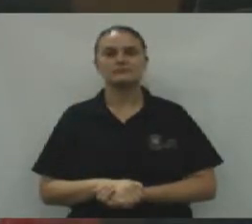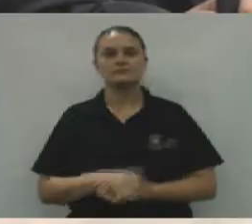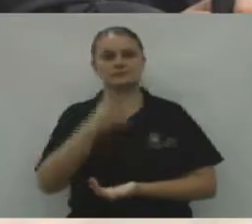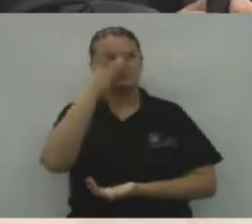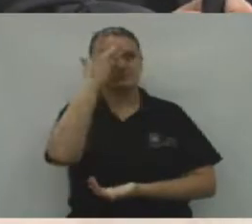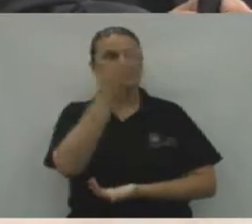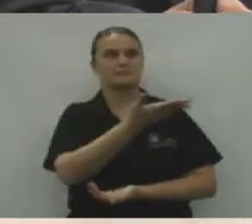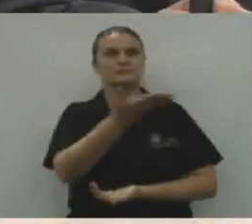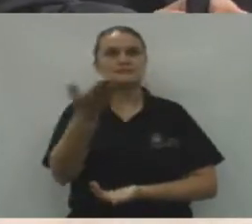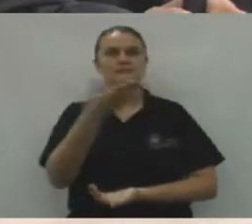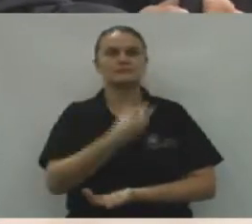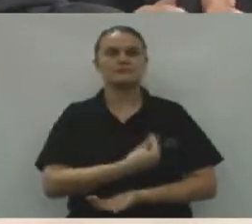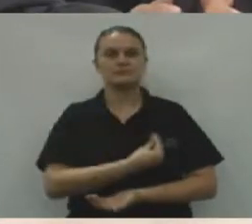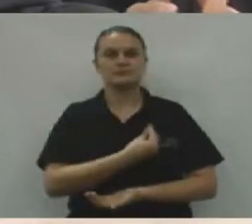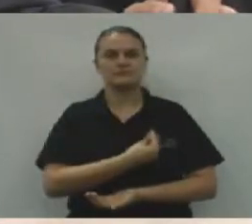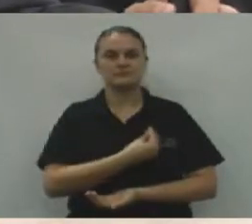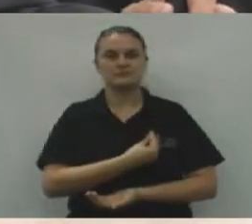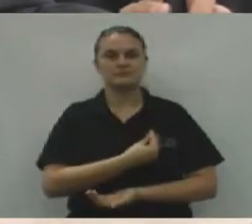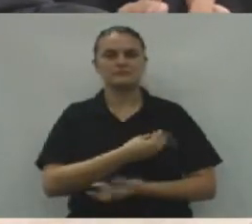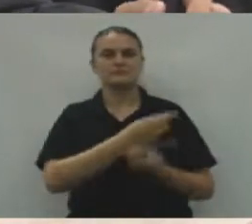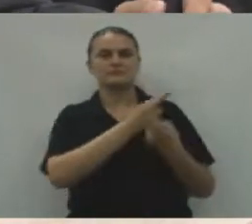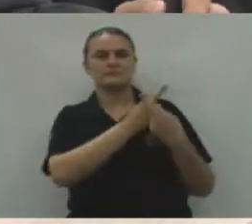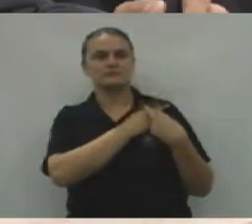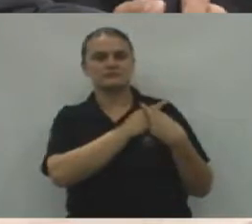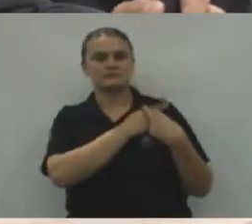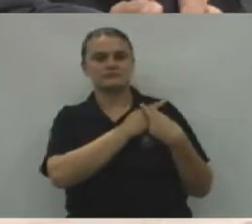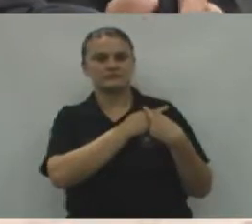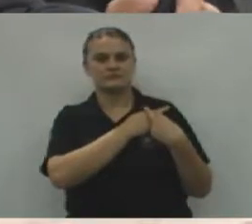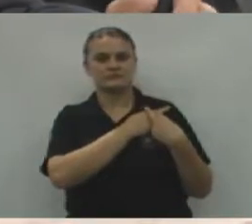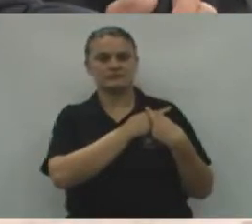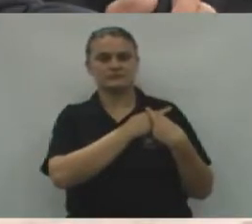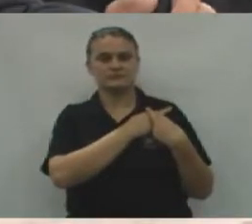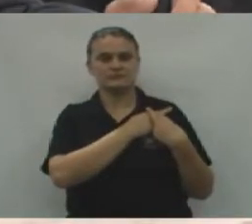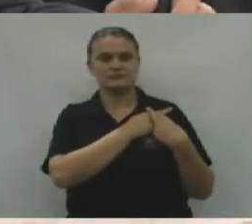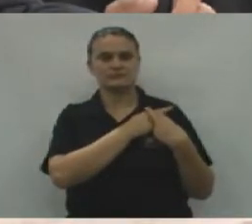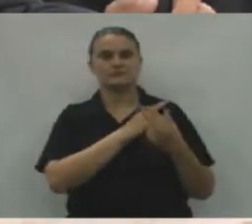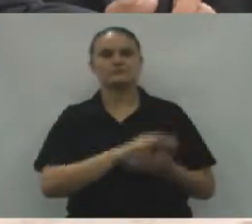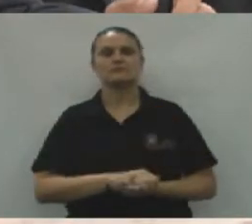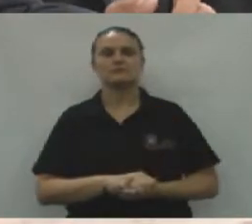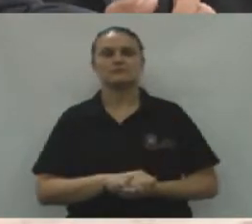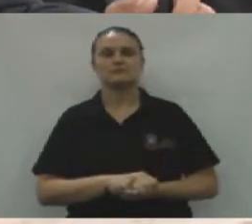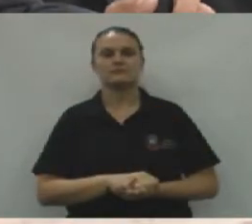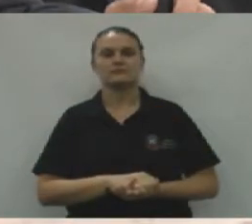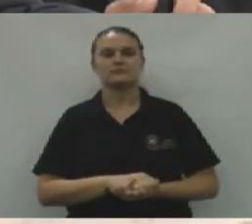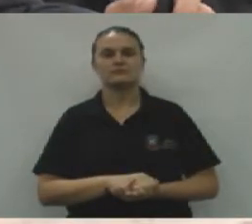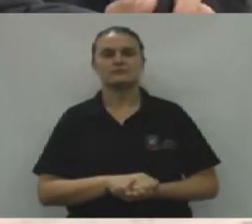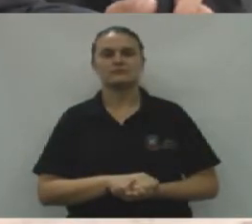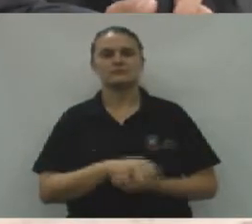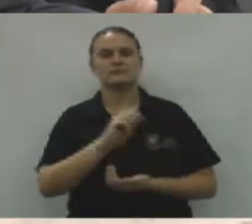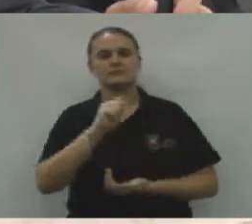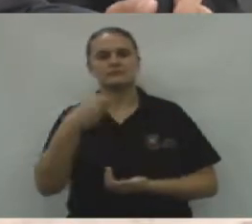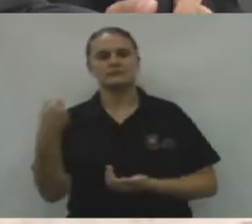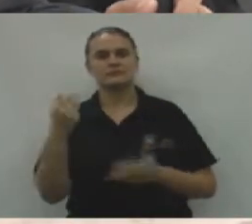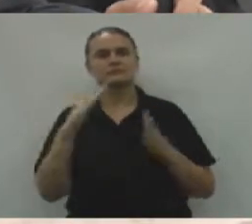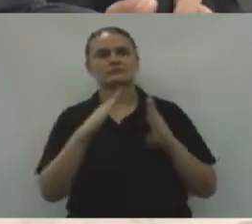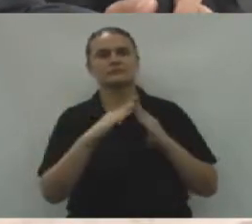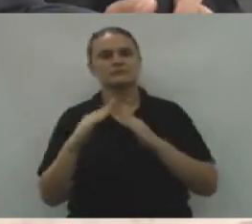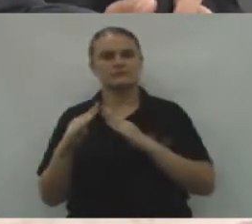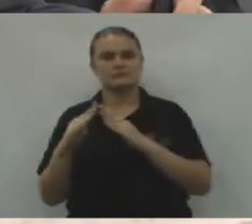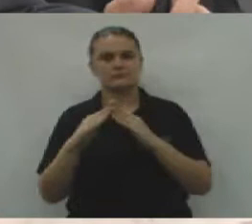público aqui presente, responsáveis e de Associação de